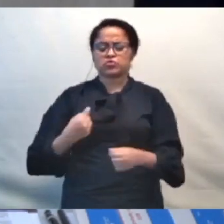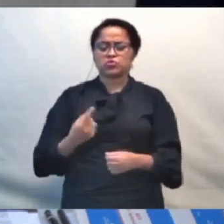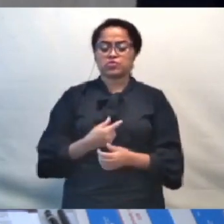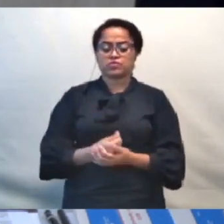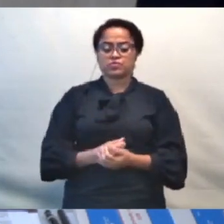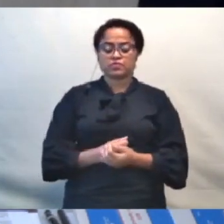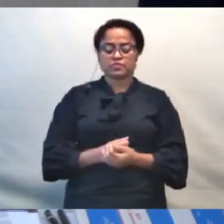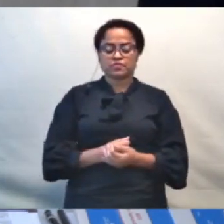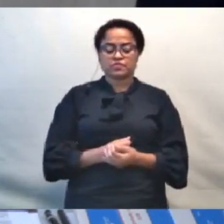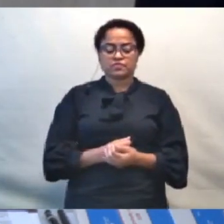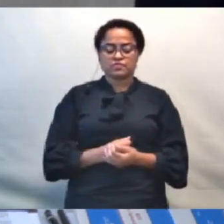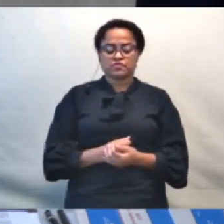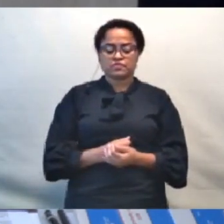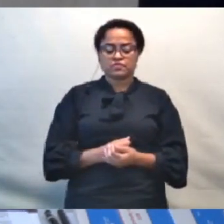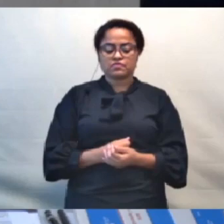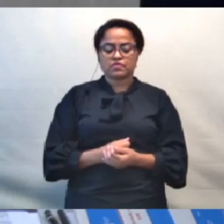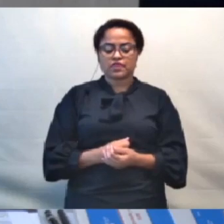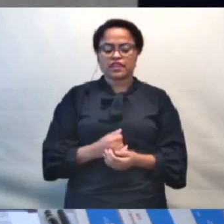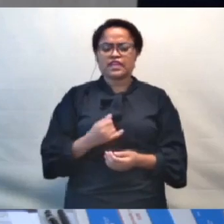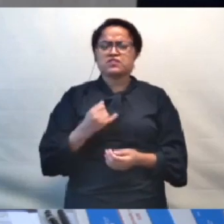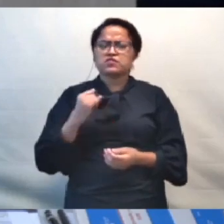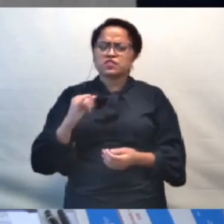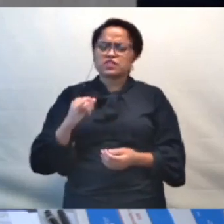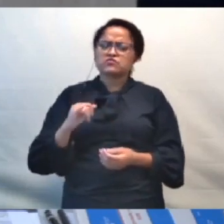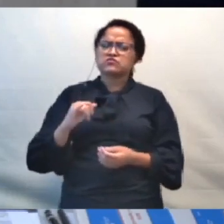tiver falar, vou passar a palavra para vocês.